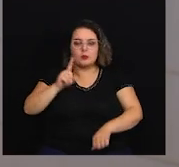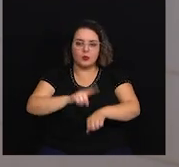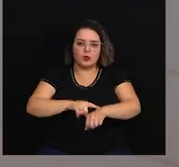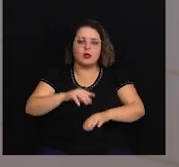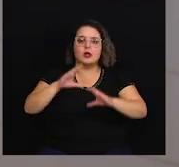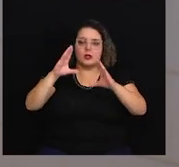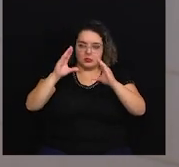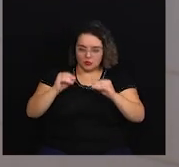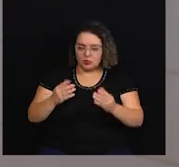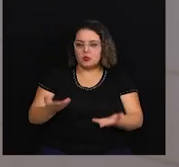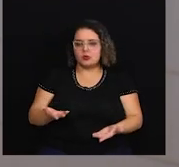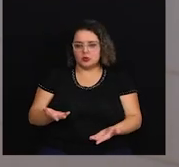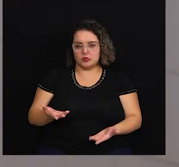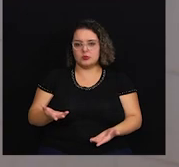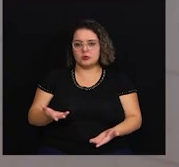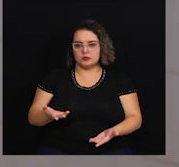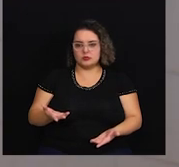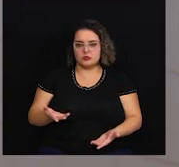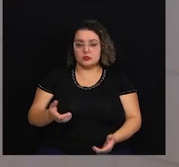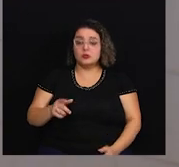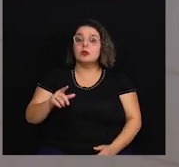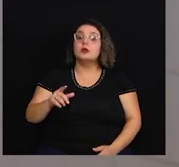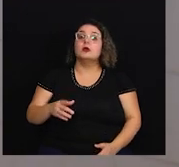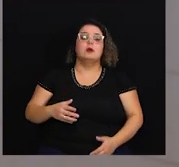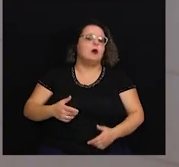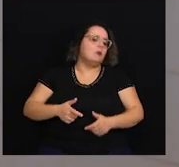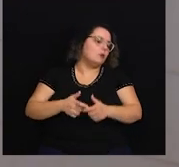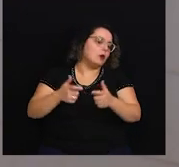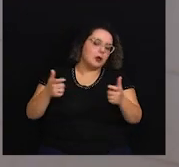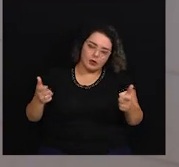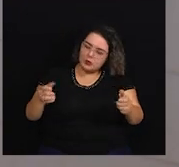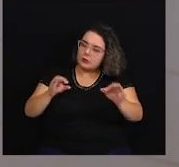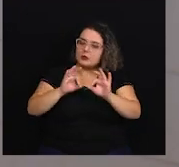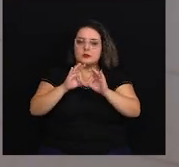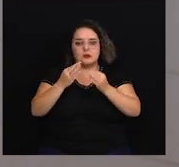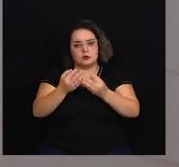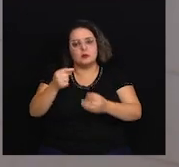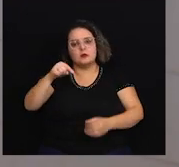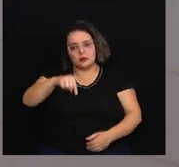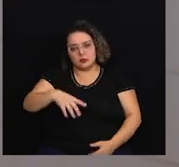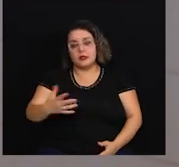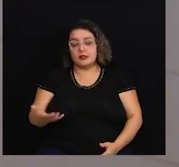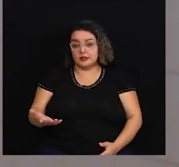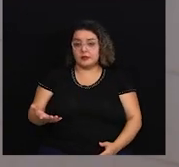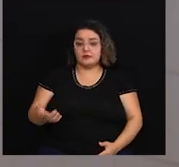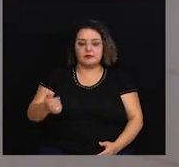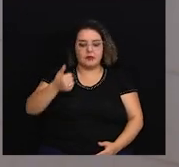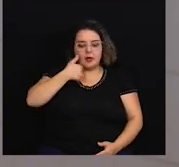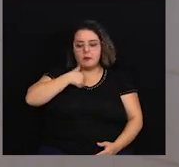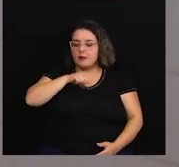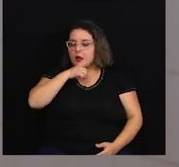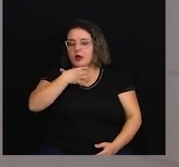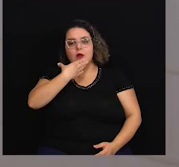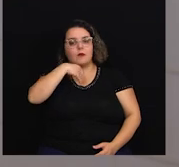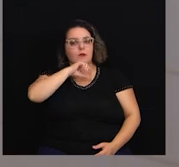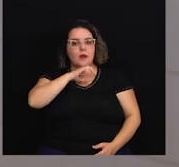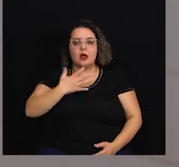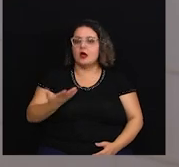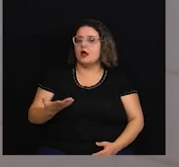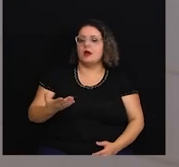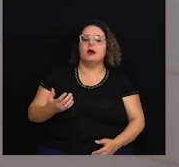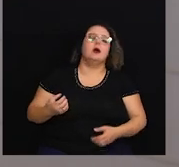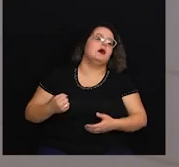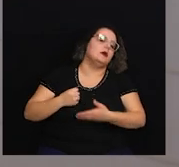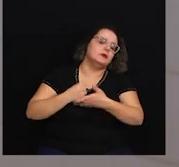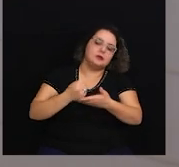e que é onde tá uma grande parte das famílias que vem tá legal vem mãe o pai e vai entrar